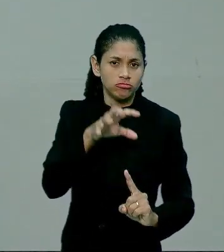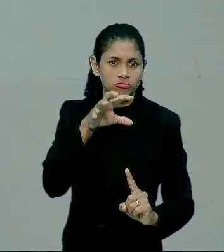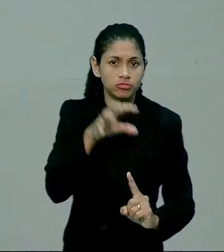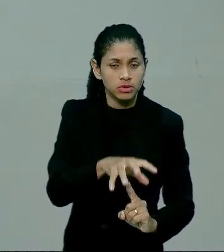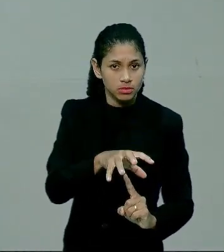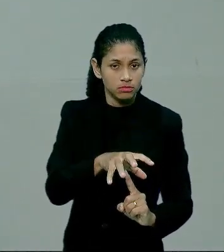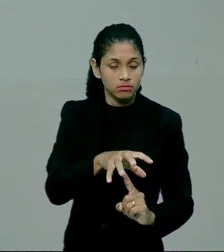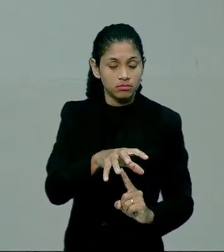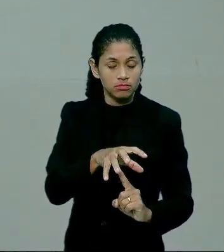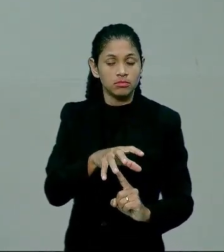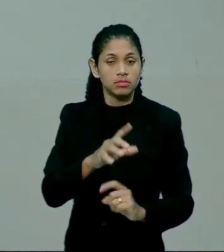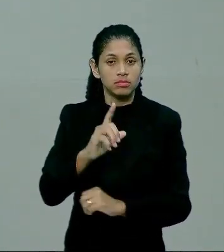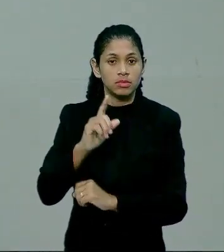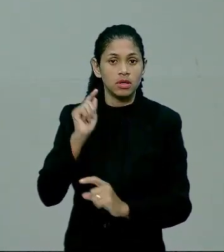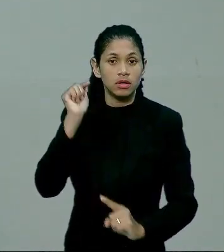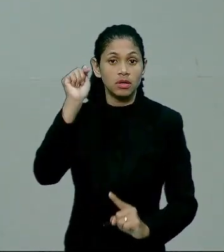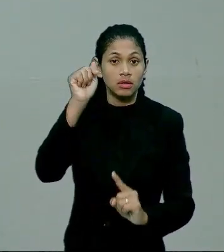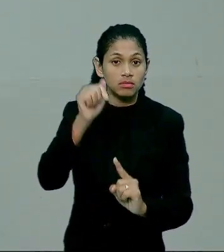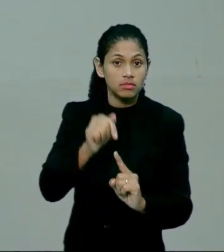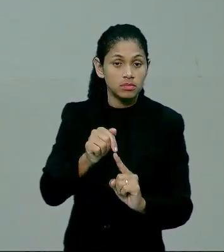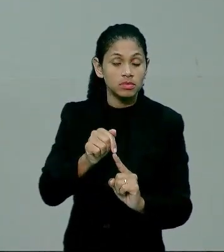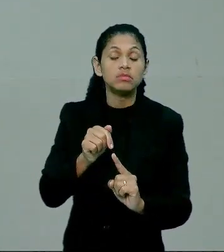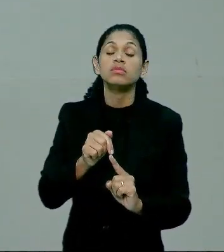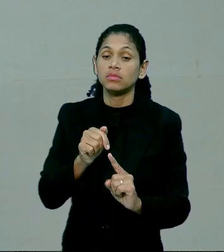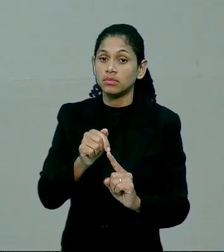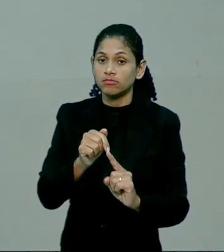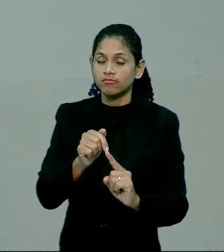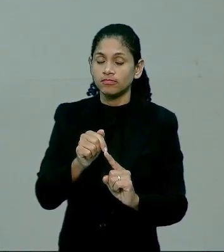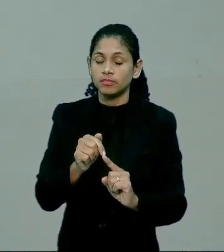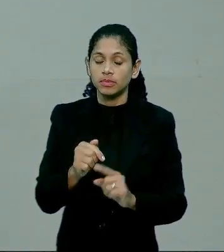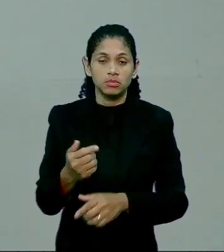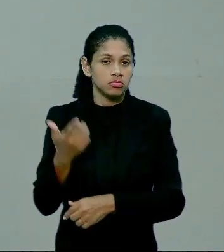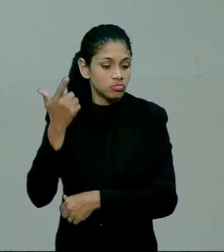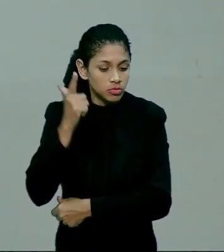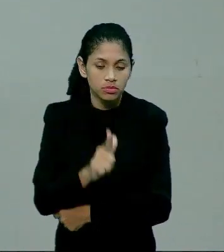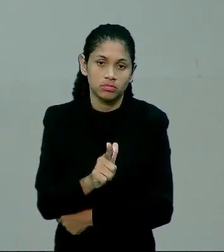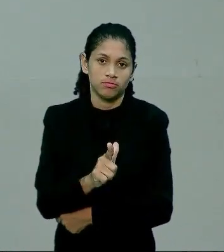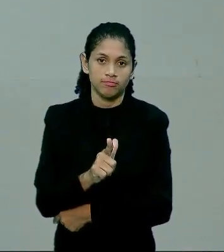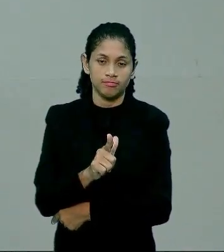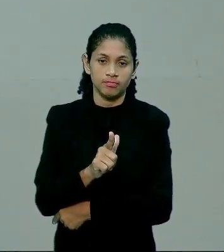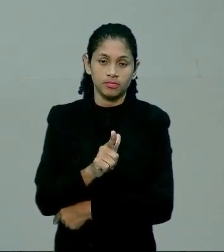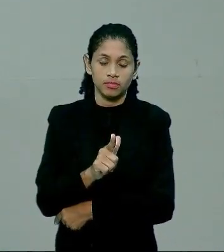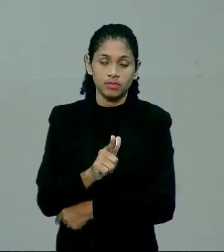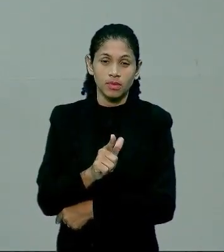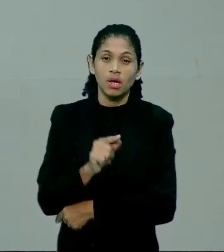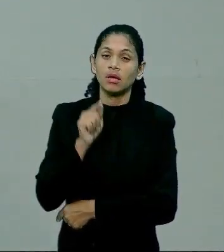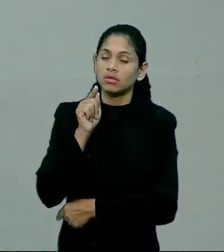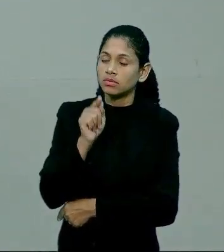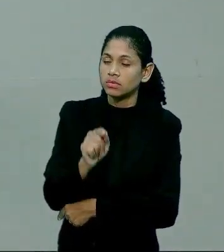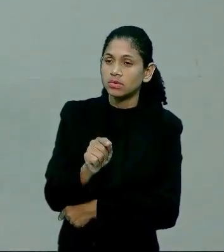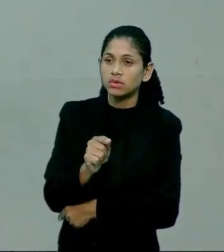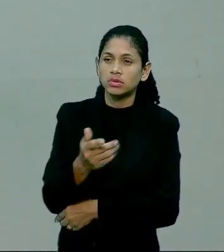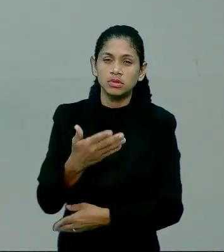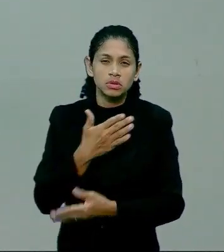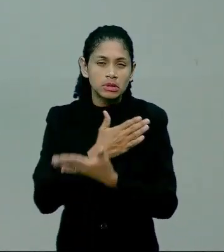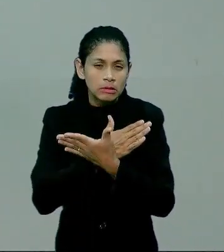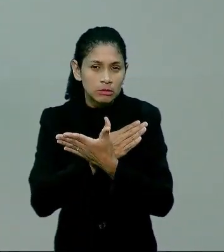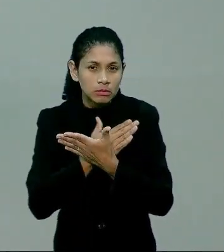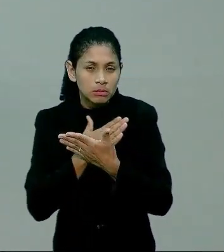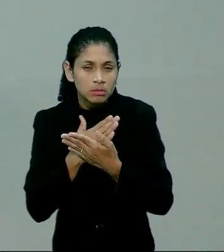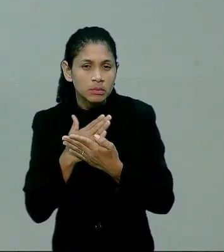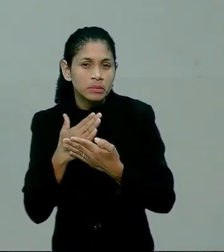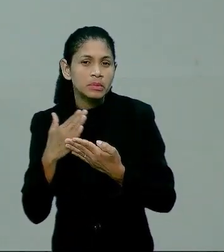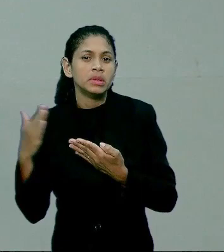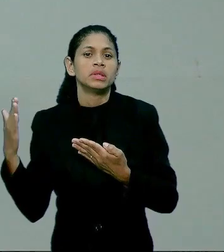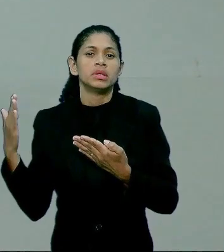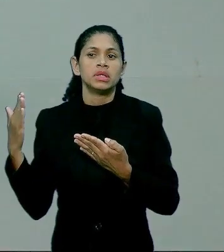determinado objetivo que é inalcançável, é inatingível, e aí você passa a somatizar isso e aí